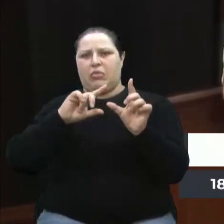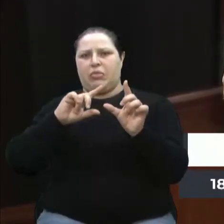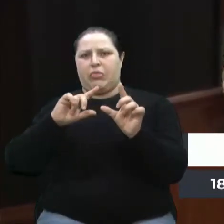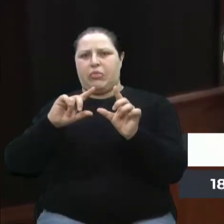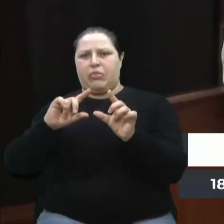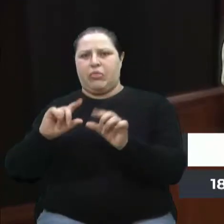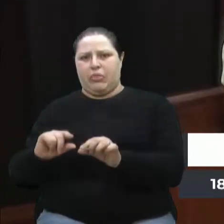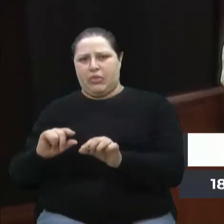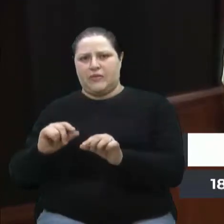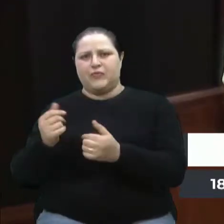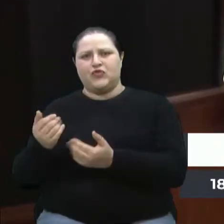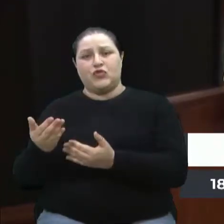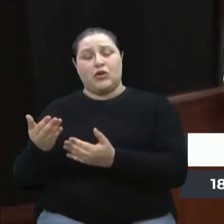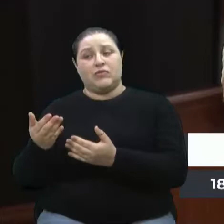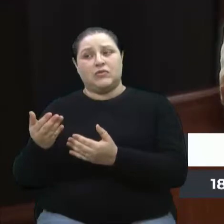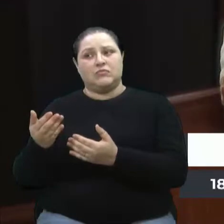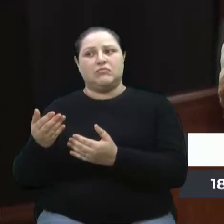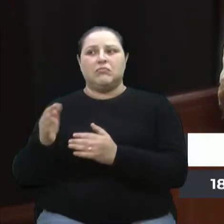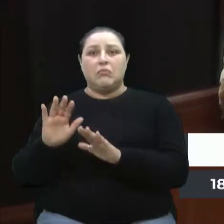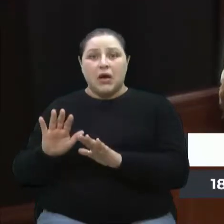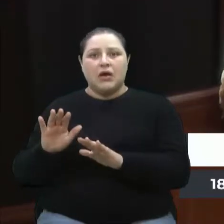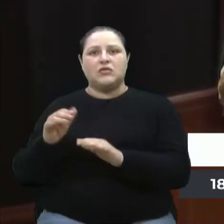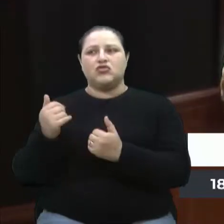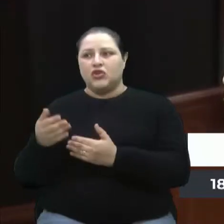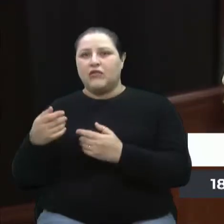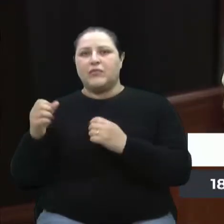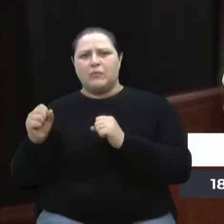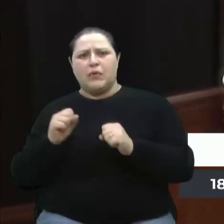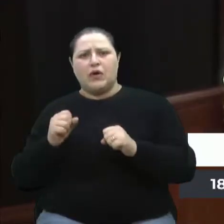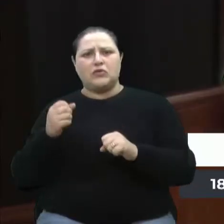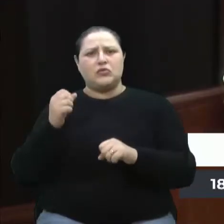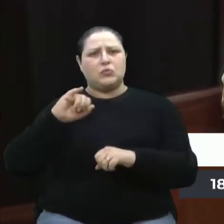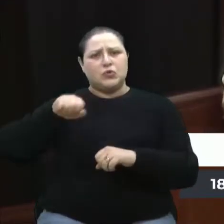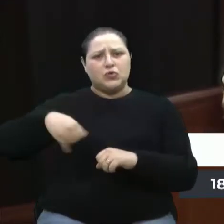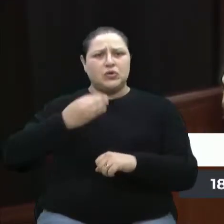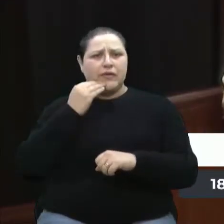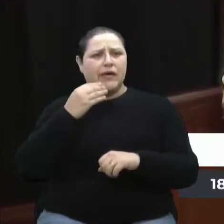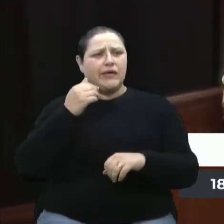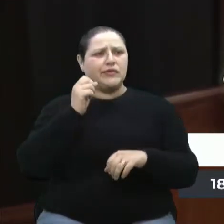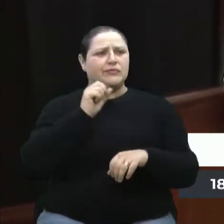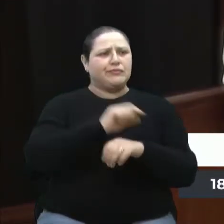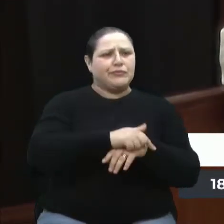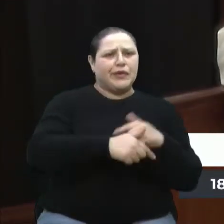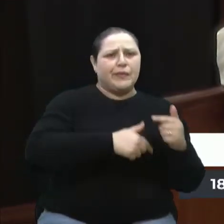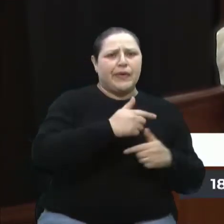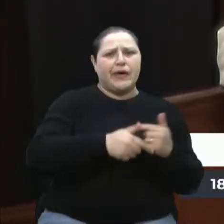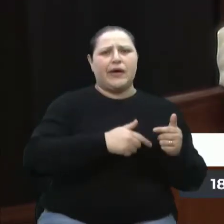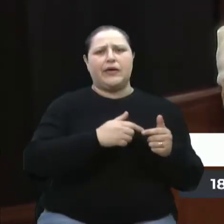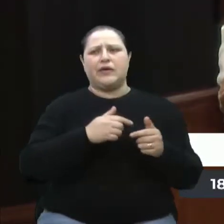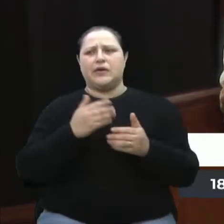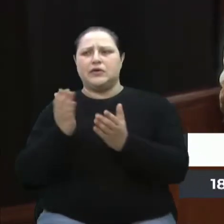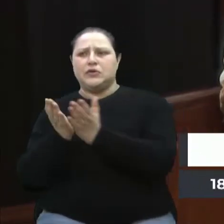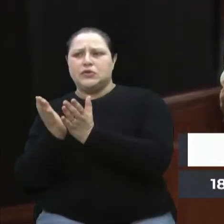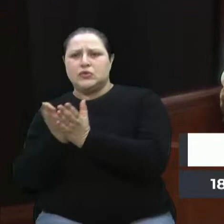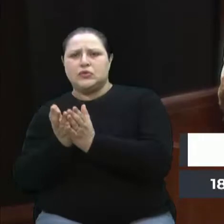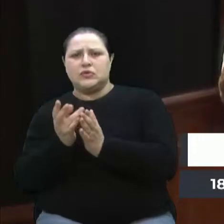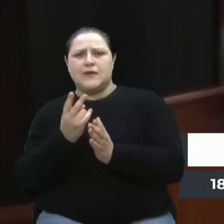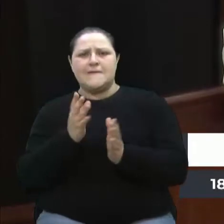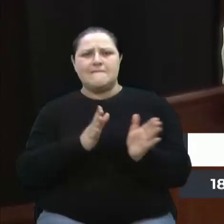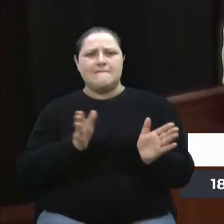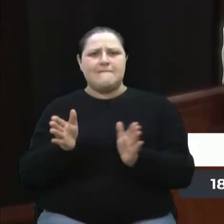de jovens que poderiam estar tendo essa oportunidade de trabalho e de estudo. Além disso,